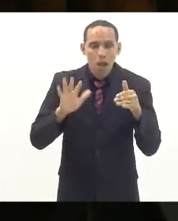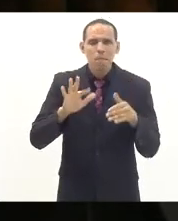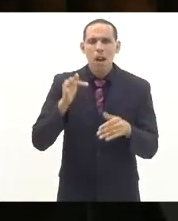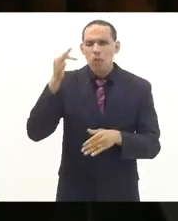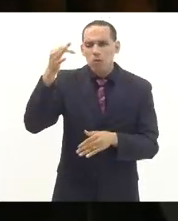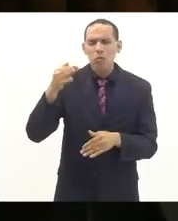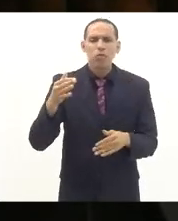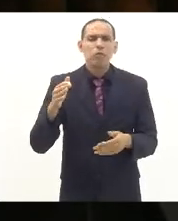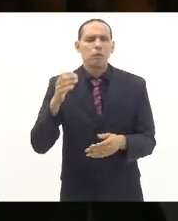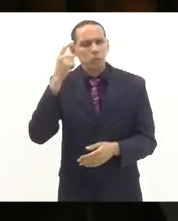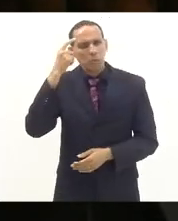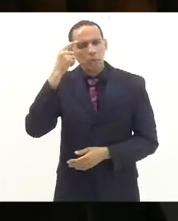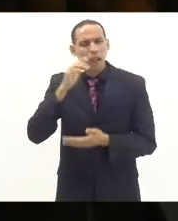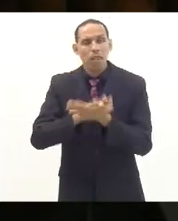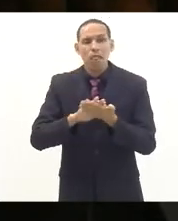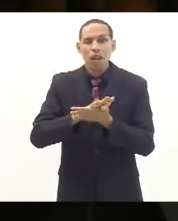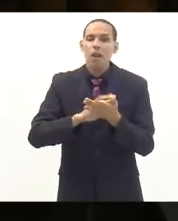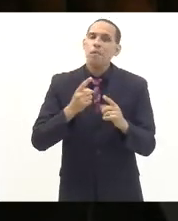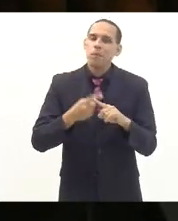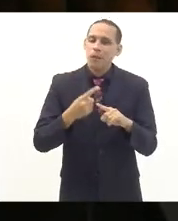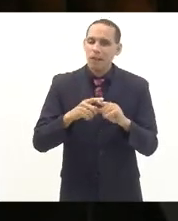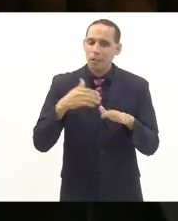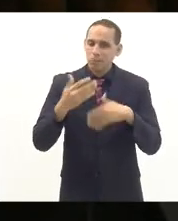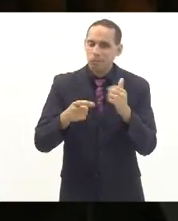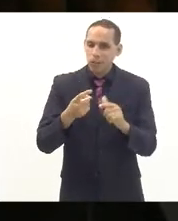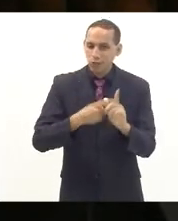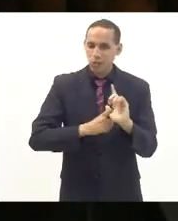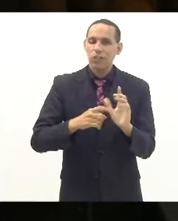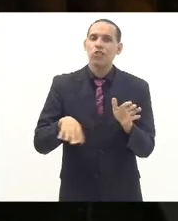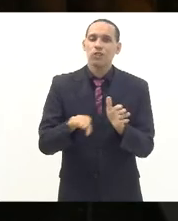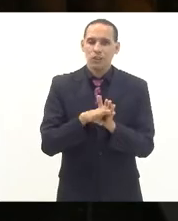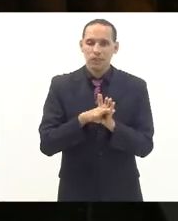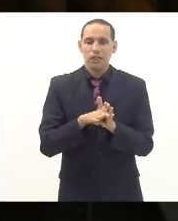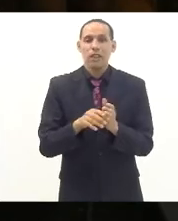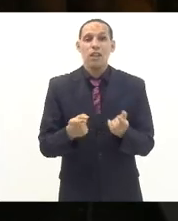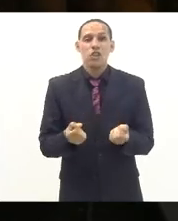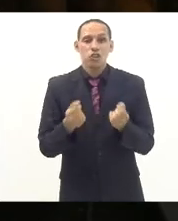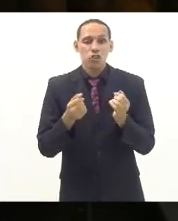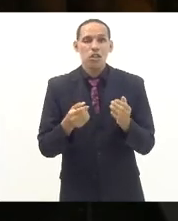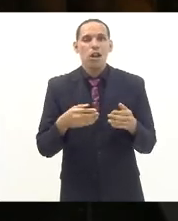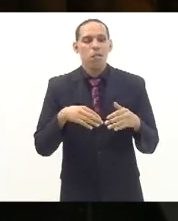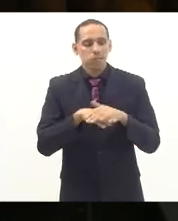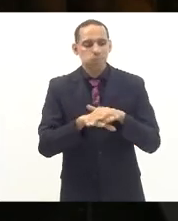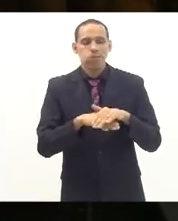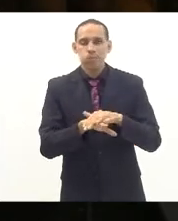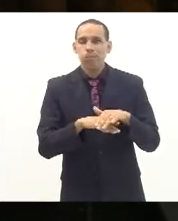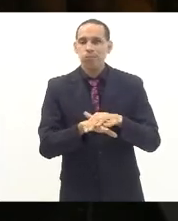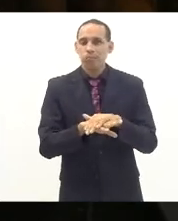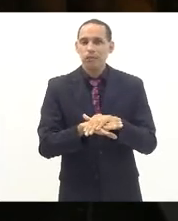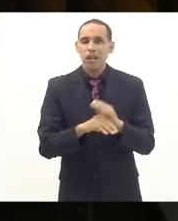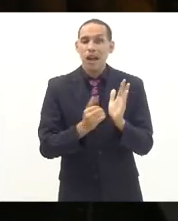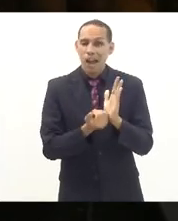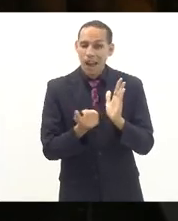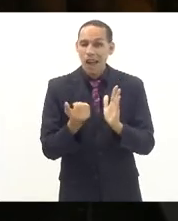Afinal uma conta da dívida um dia vai chegar e o aumento da e já noticiado amplamente nos meios de